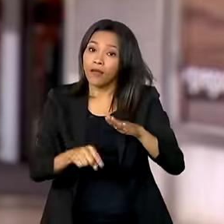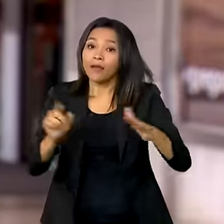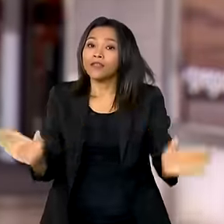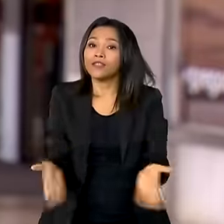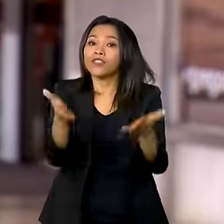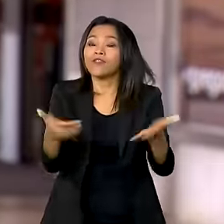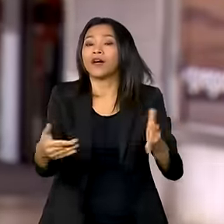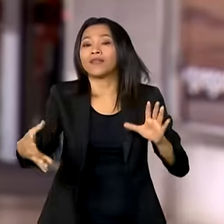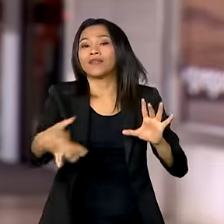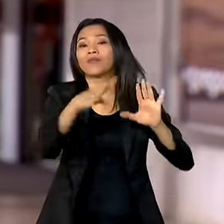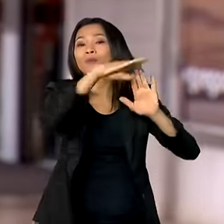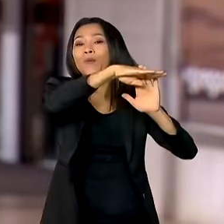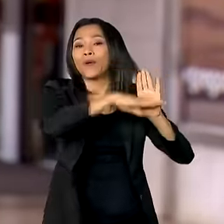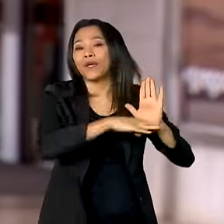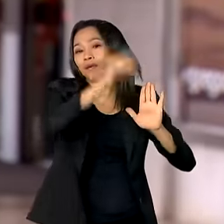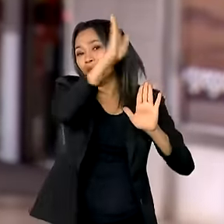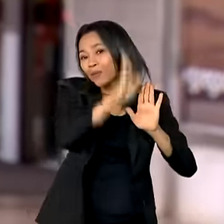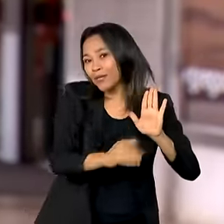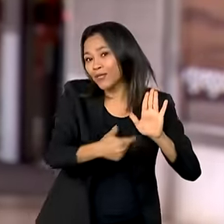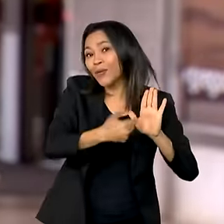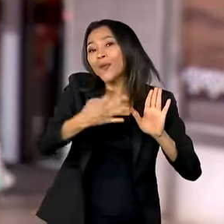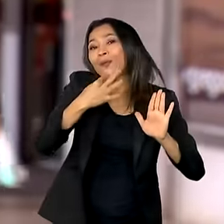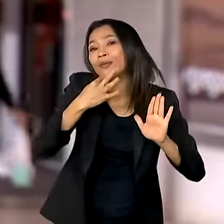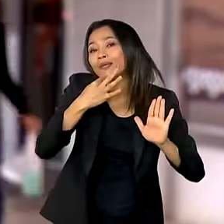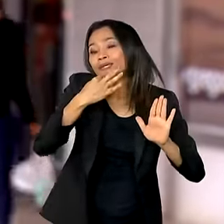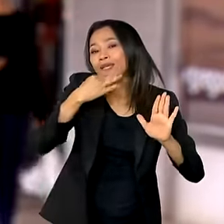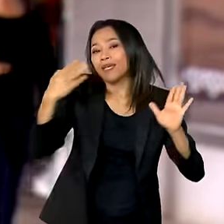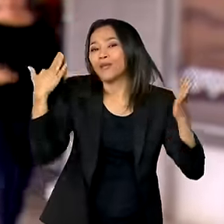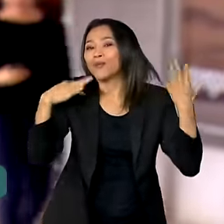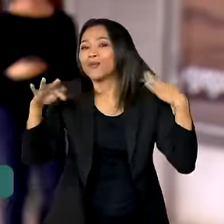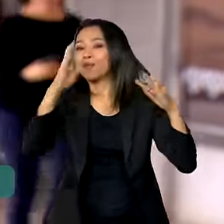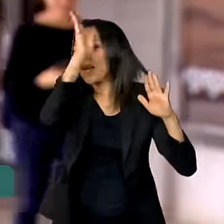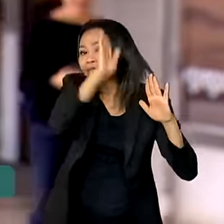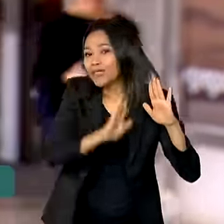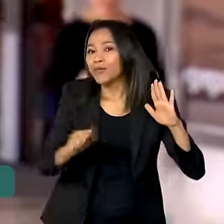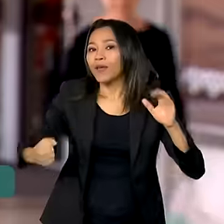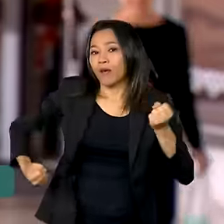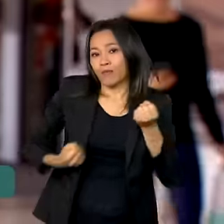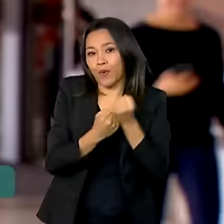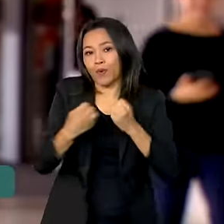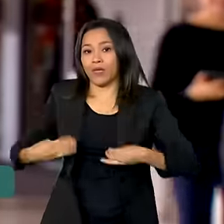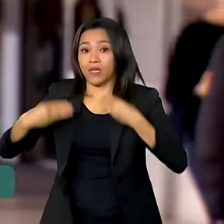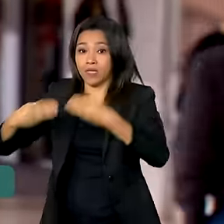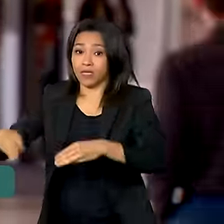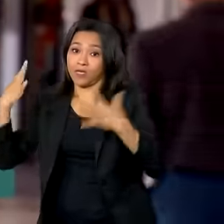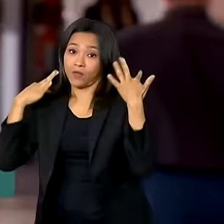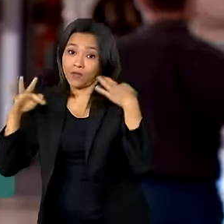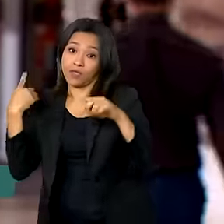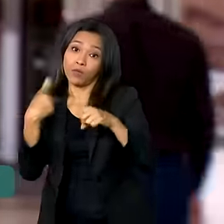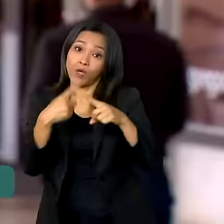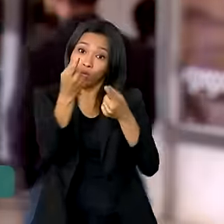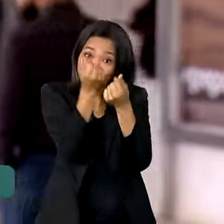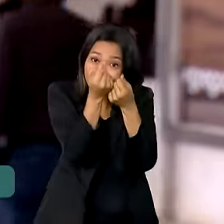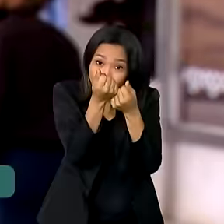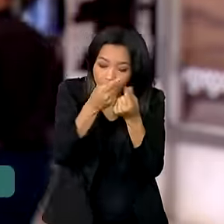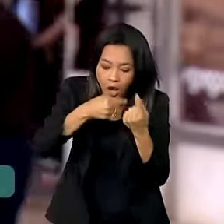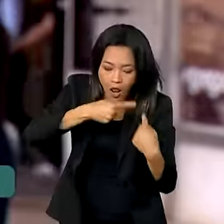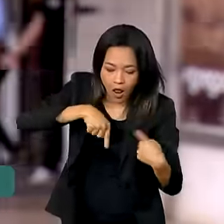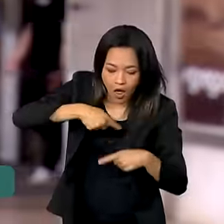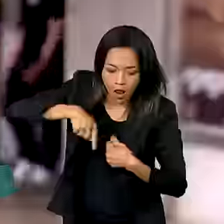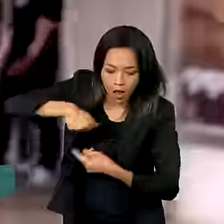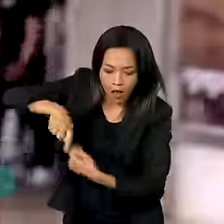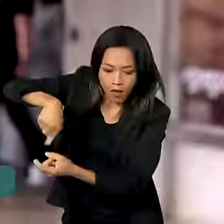programa Conheça o Brasil Voando do Ministério do Turismo, porque acaba movimentando toda a cadeia